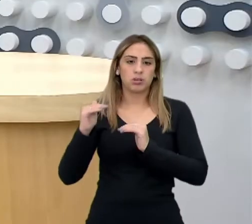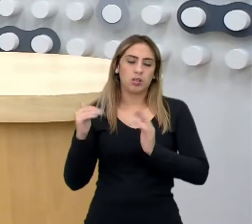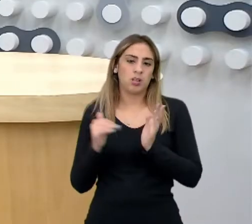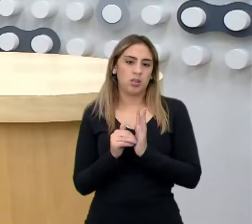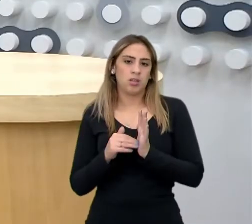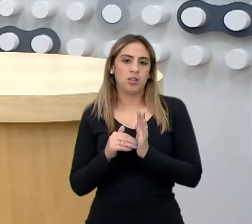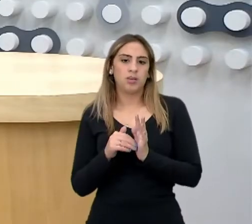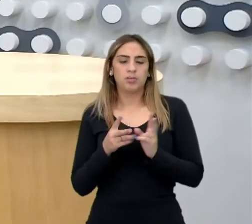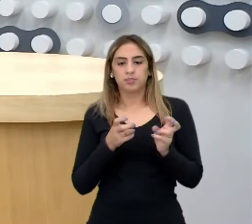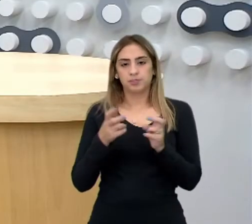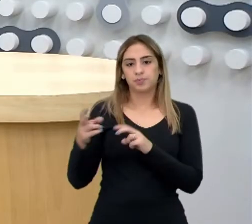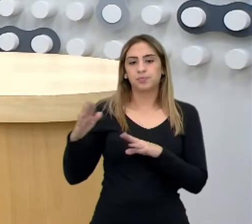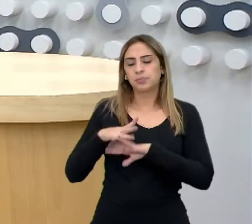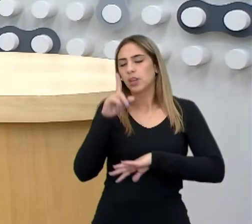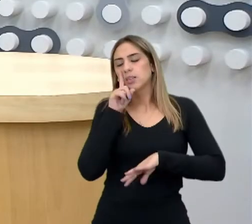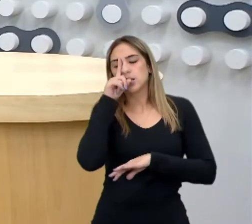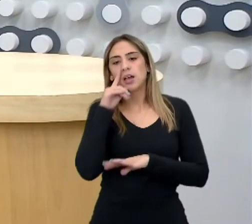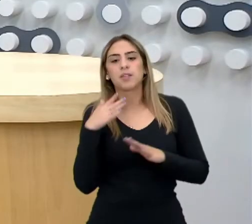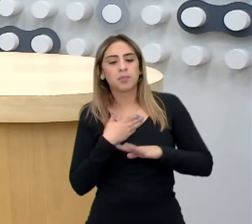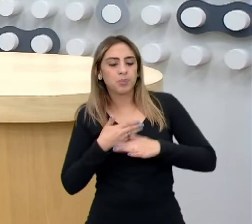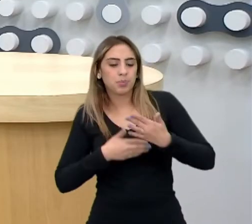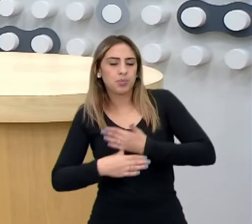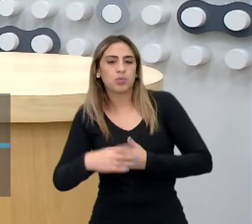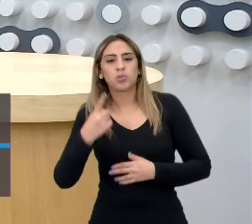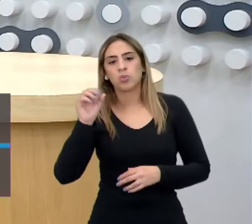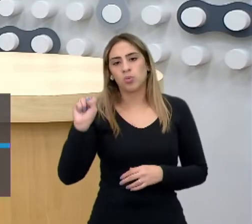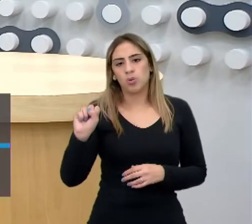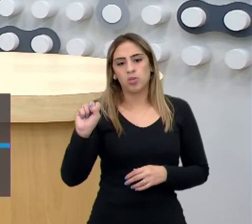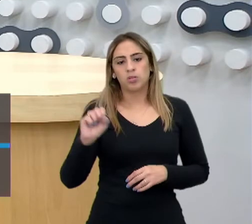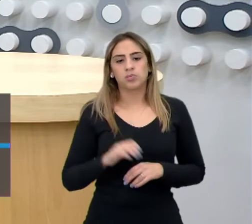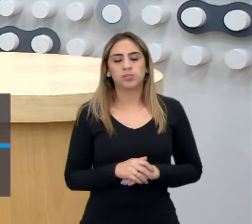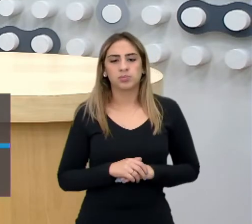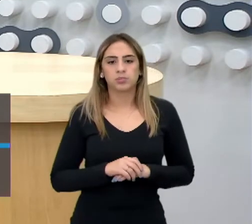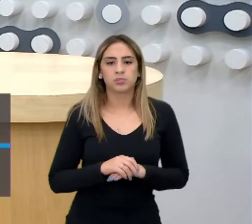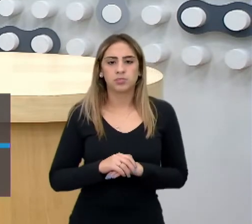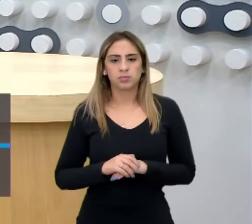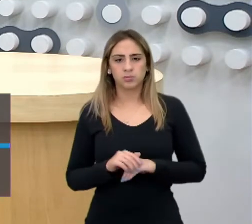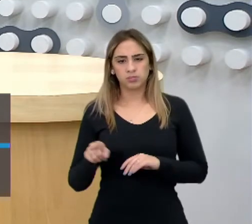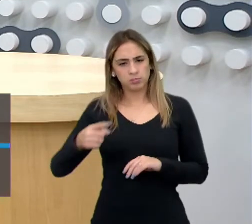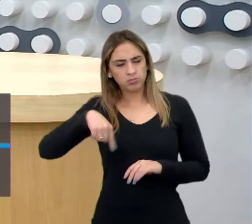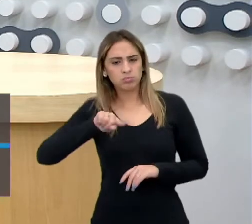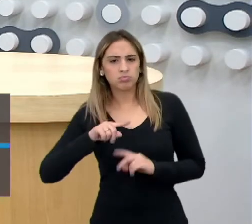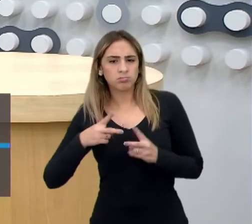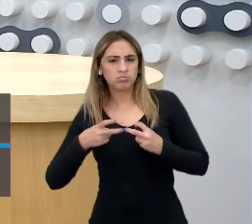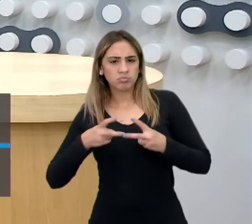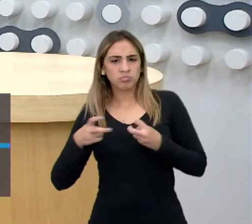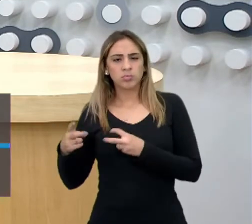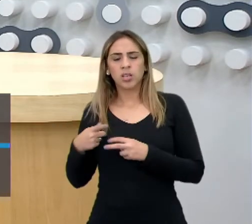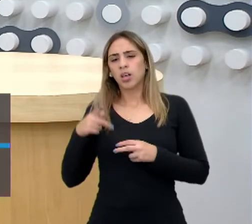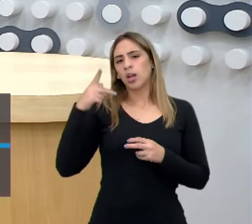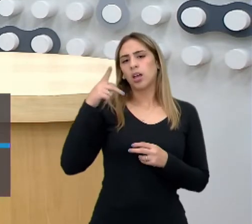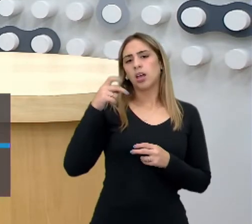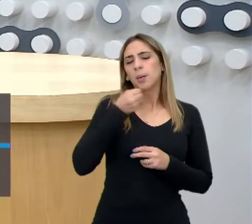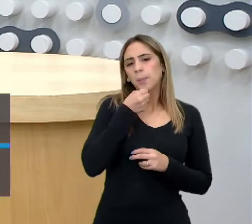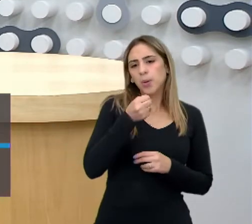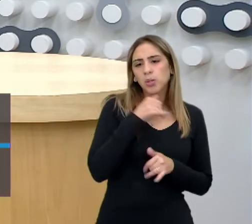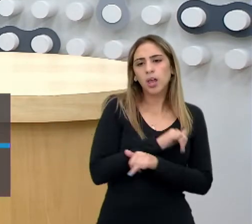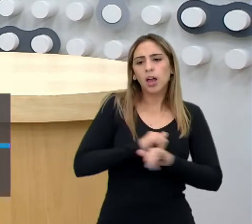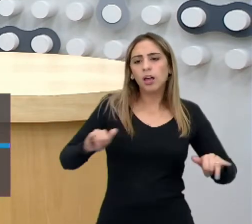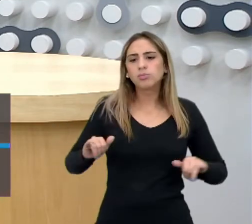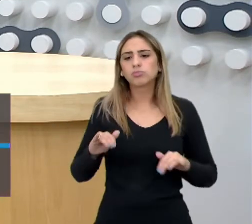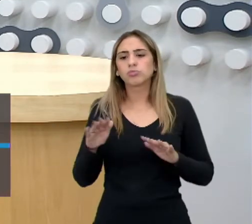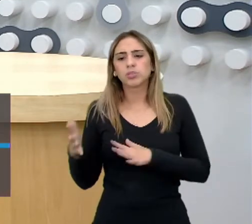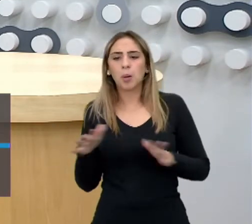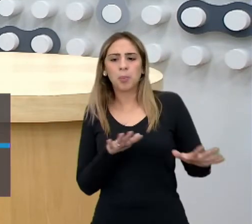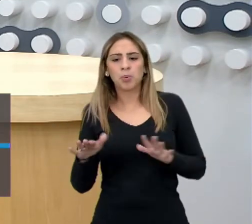né, situações mais graves a partir aí do 8. Né? Então quando vocês ouvem, né, nas reportagens, né, terremotos a partir de